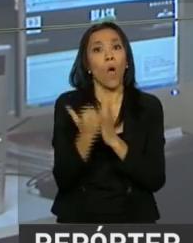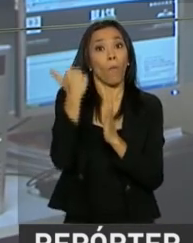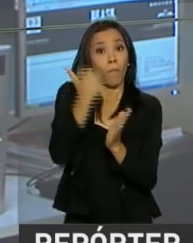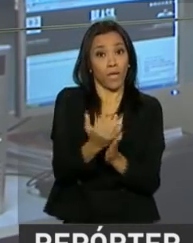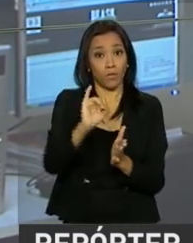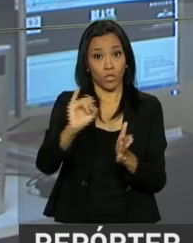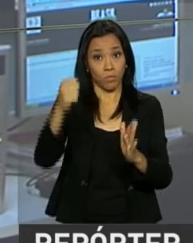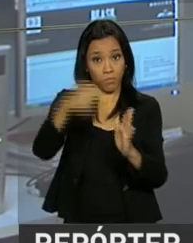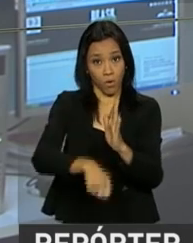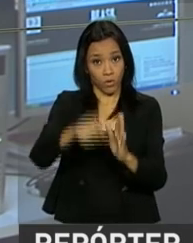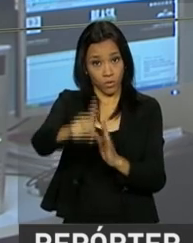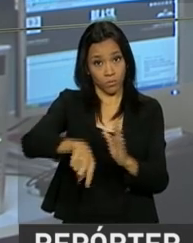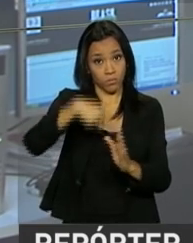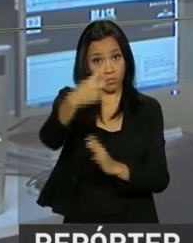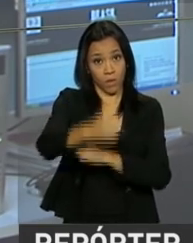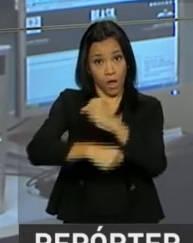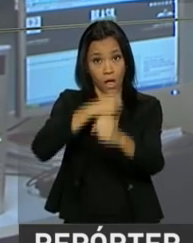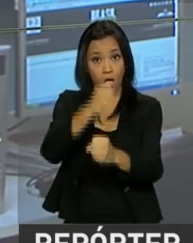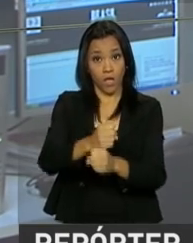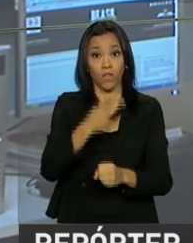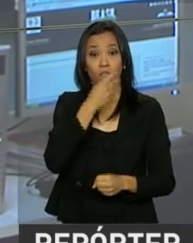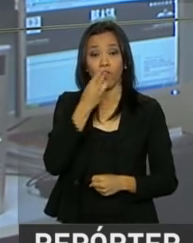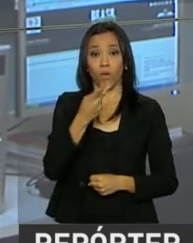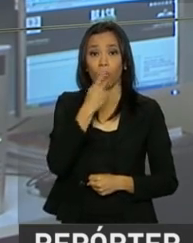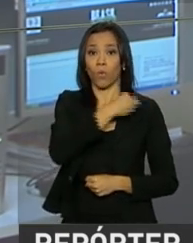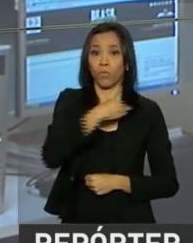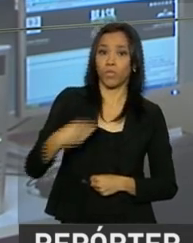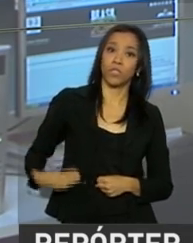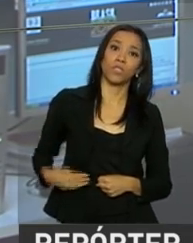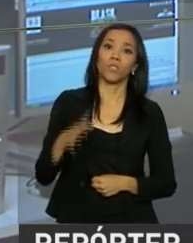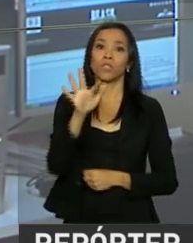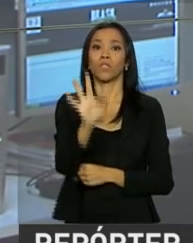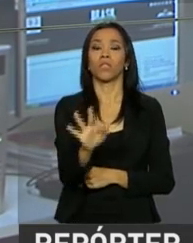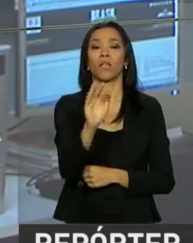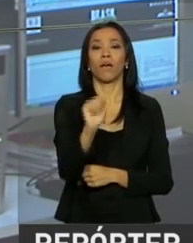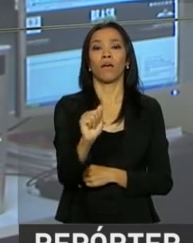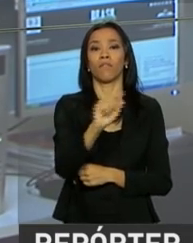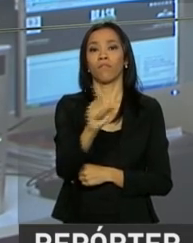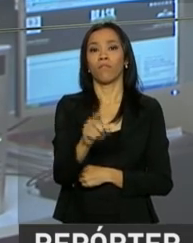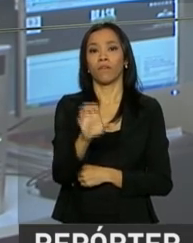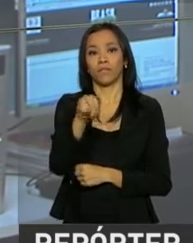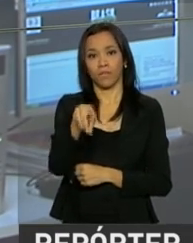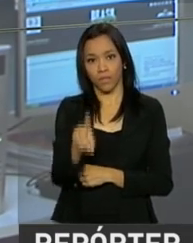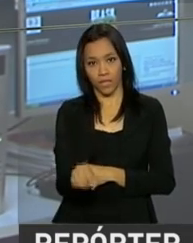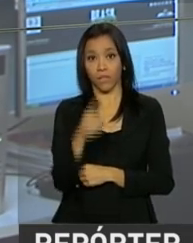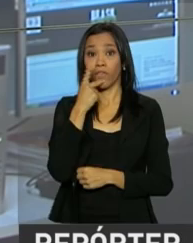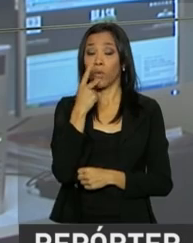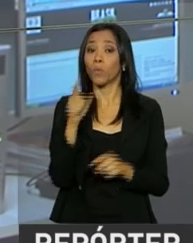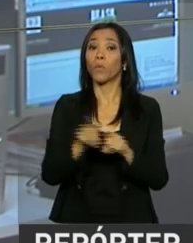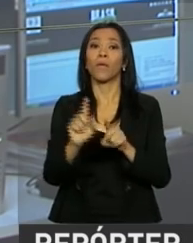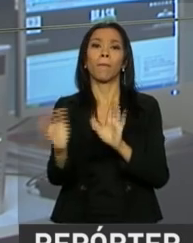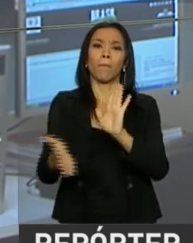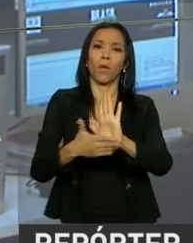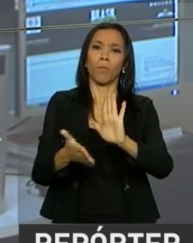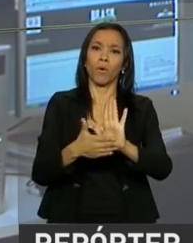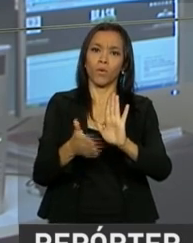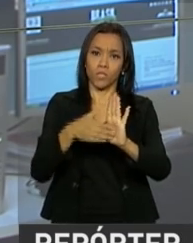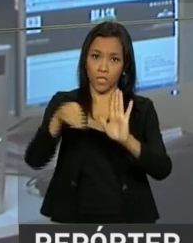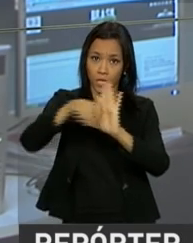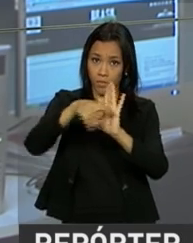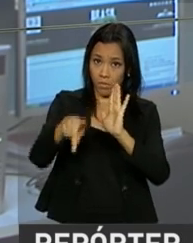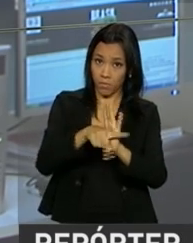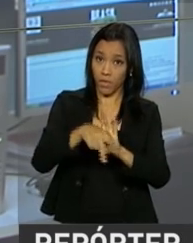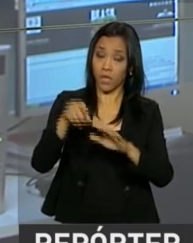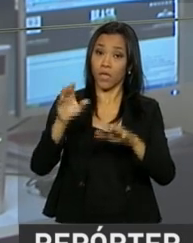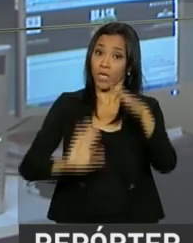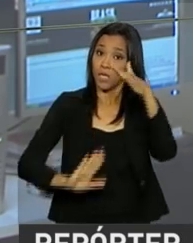para o ano que vem. Foi o que disse o ministro da Fazenda, Henrique Meirelles, que também afirmou que a aprovação da proposta de emenda à Constituição, que